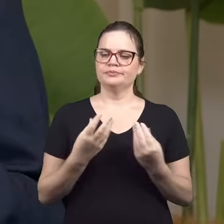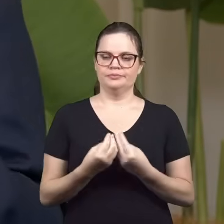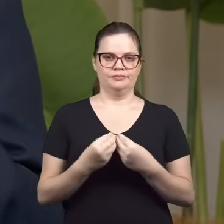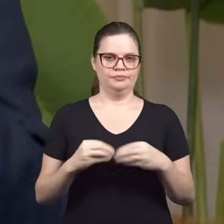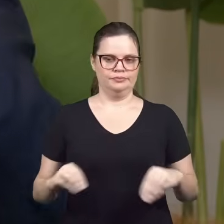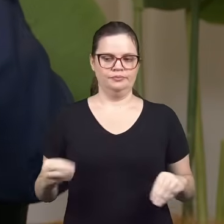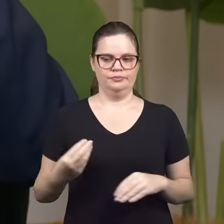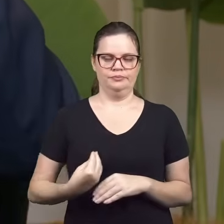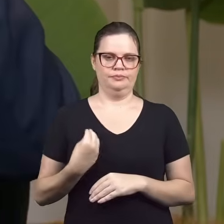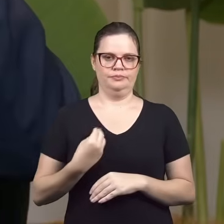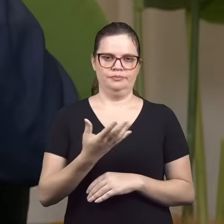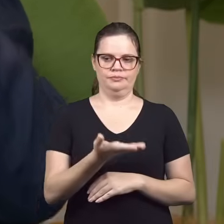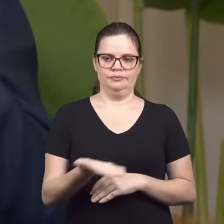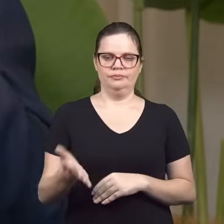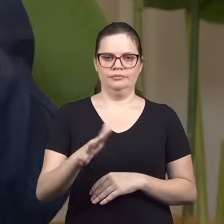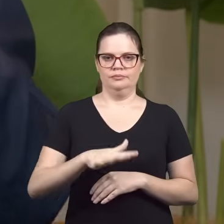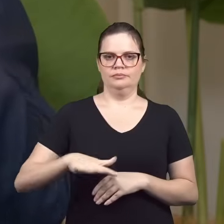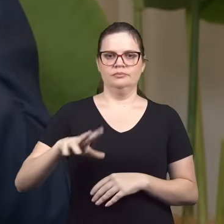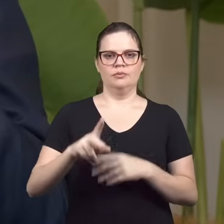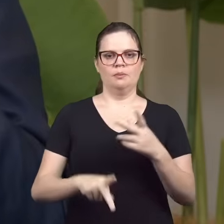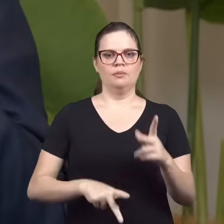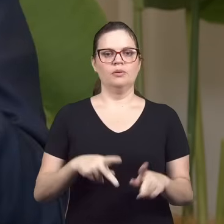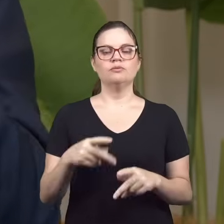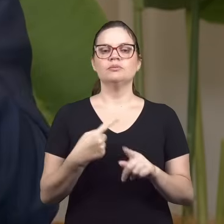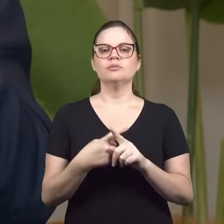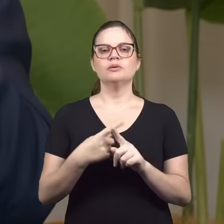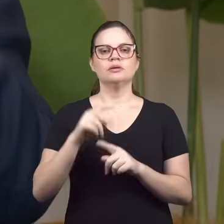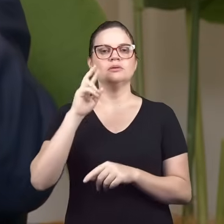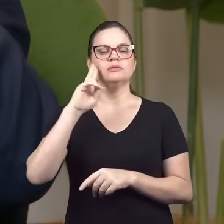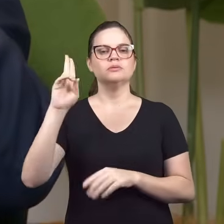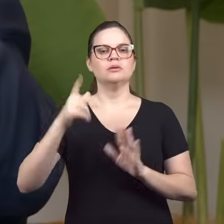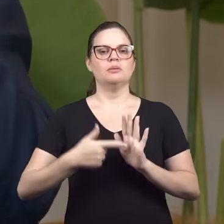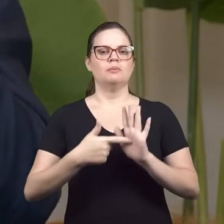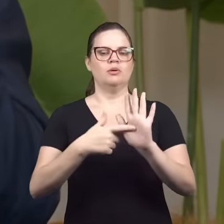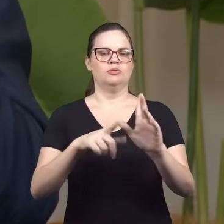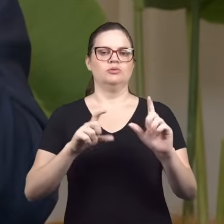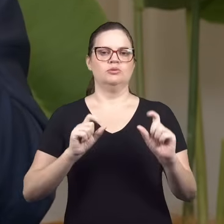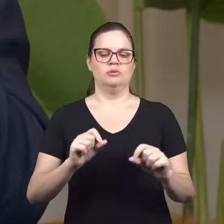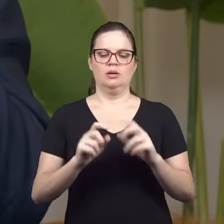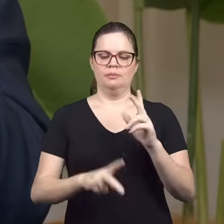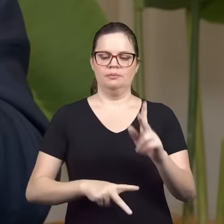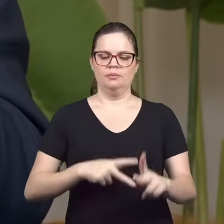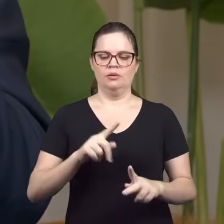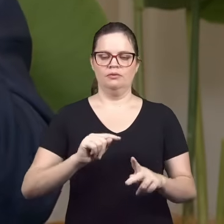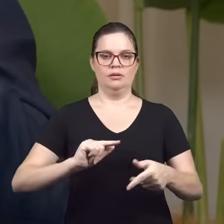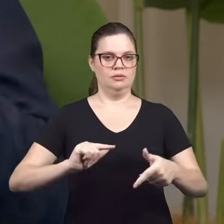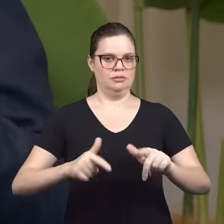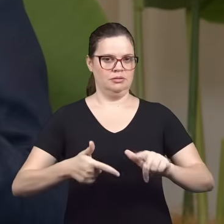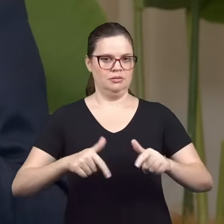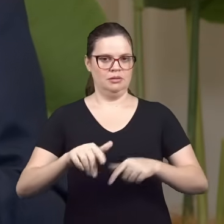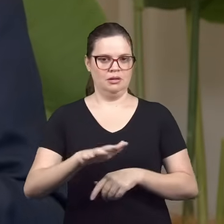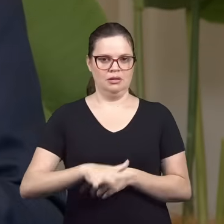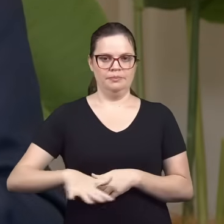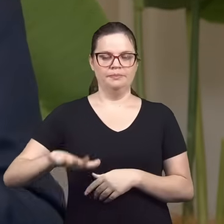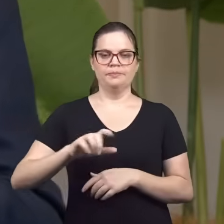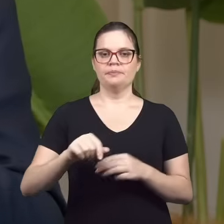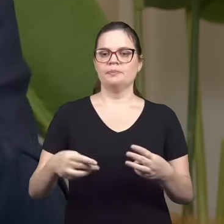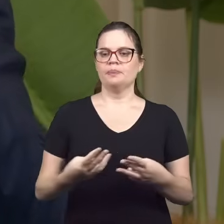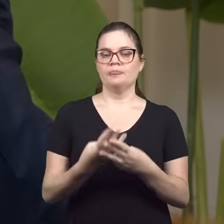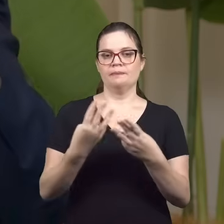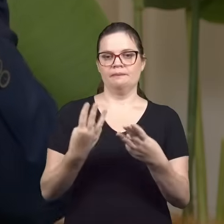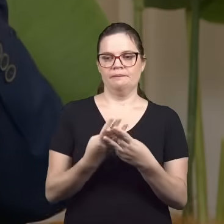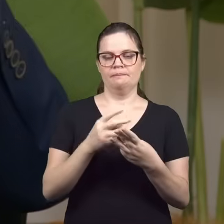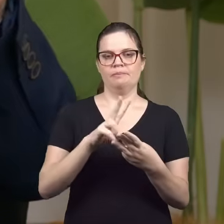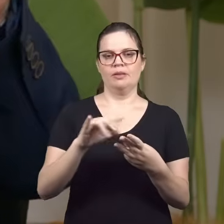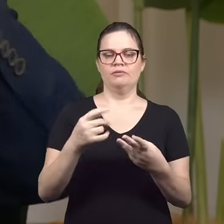grande, porque o Senhor mostrou que ali o povo, a nação, Judá seria